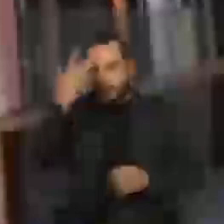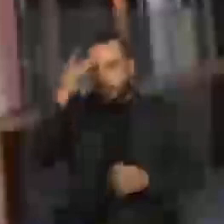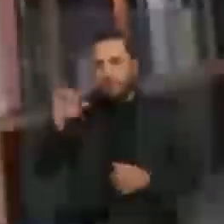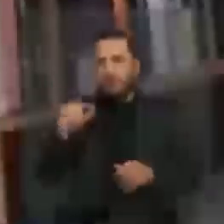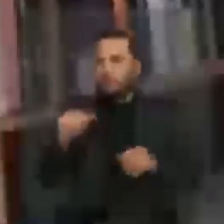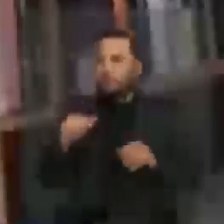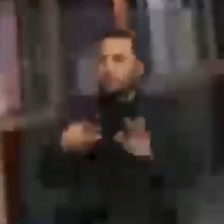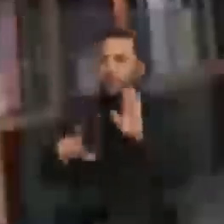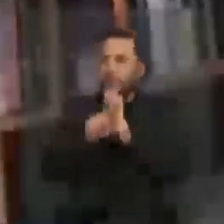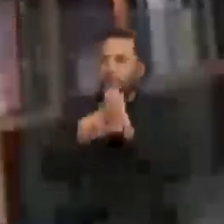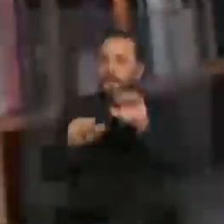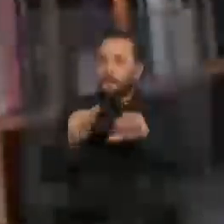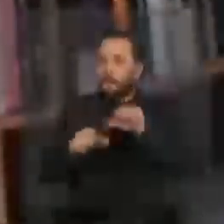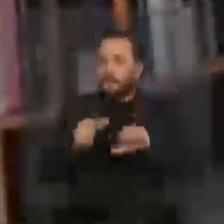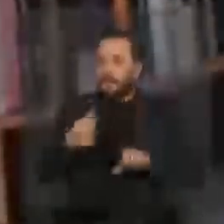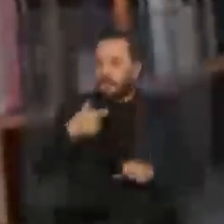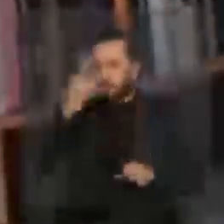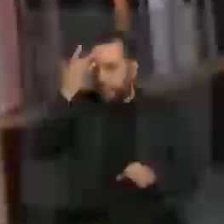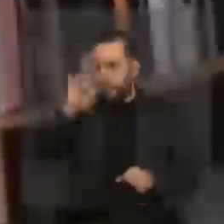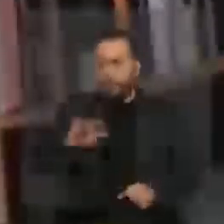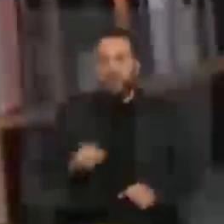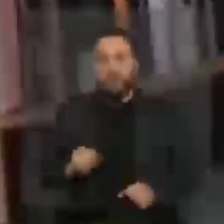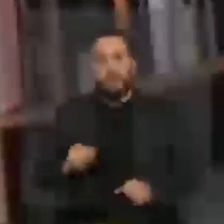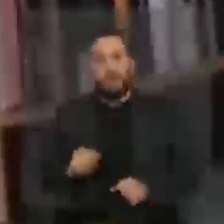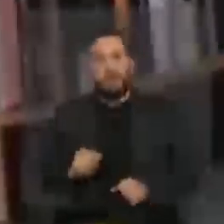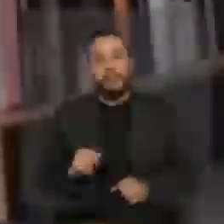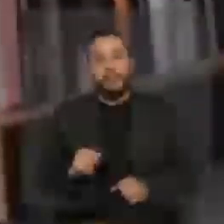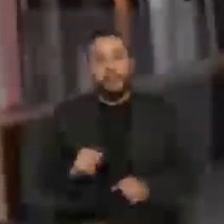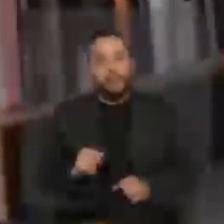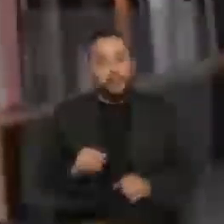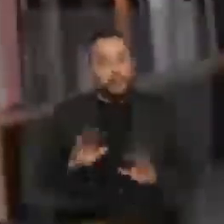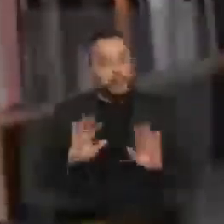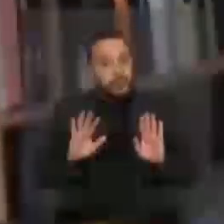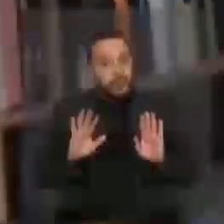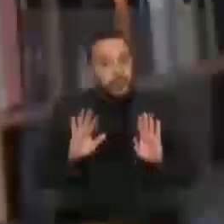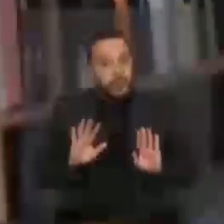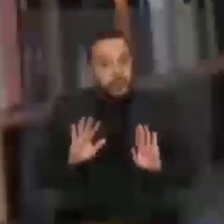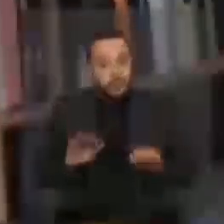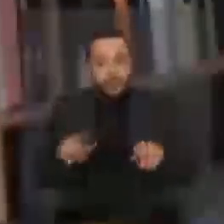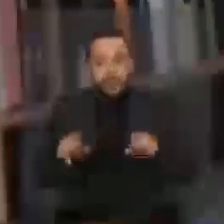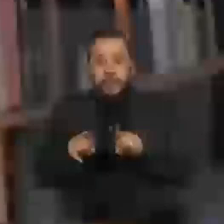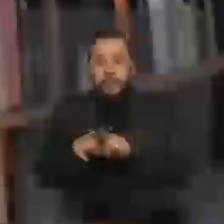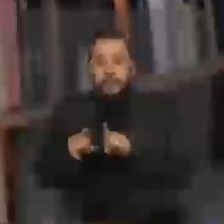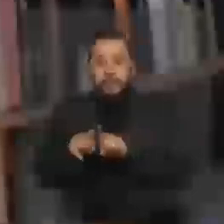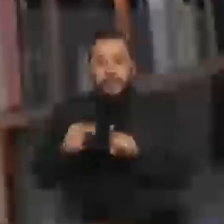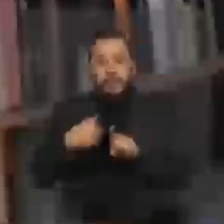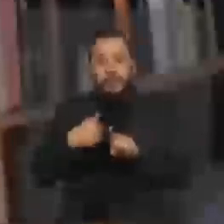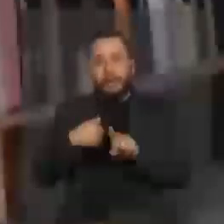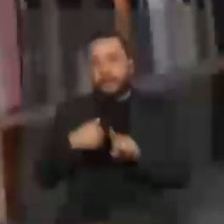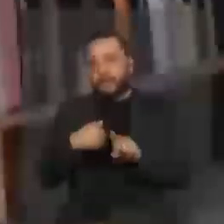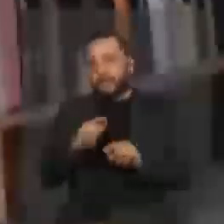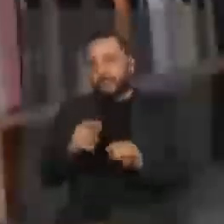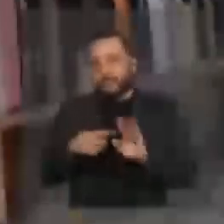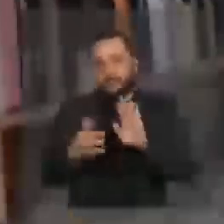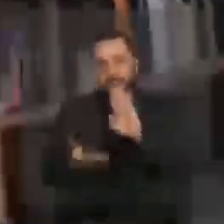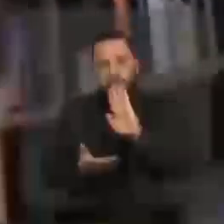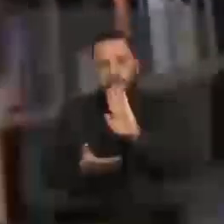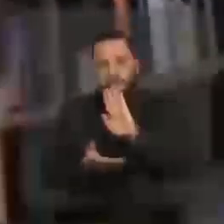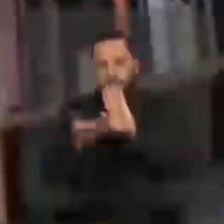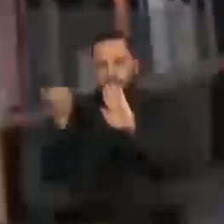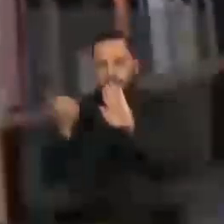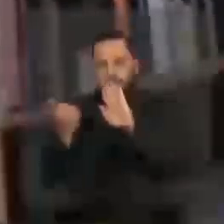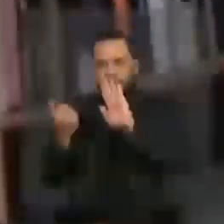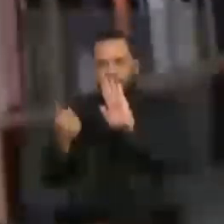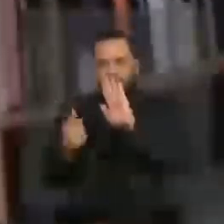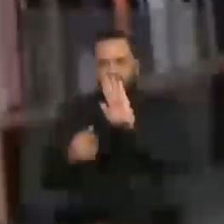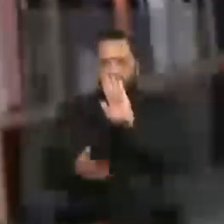e agora restitui. E, aliás, eu não revogaria, se é que em 2017 a gente já não mudou